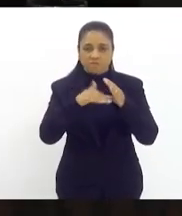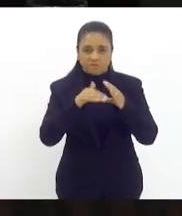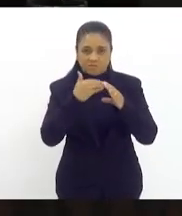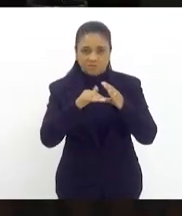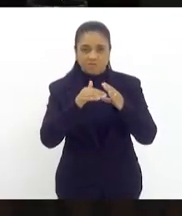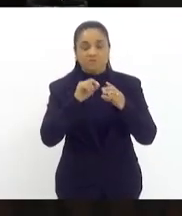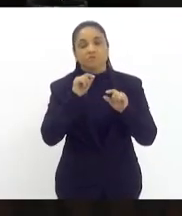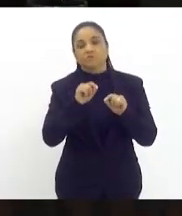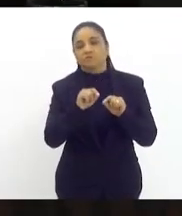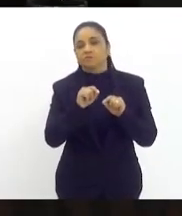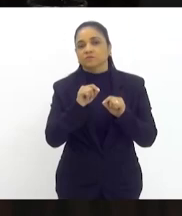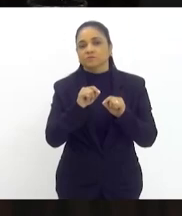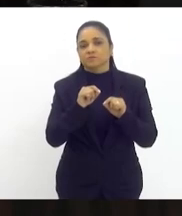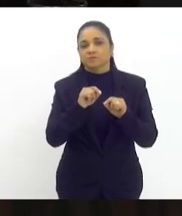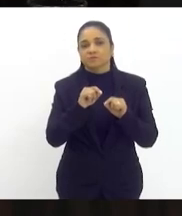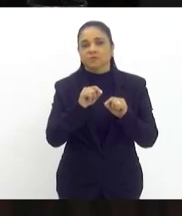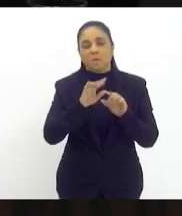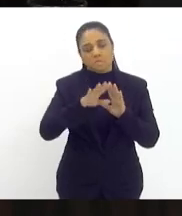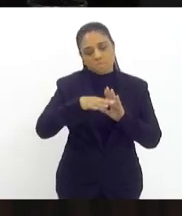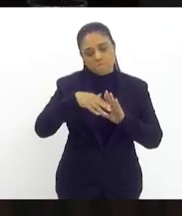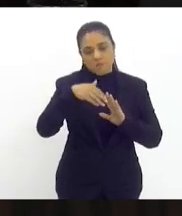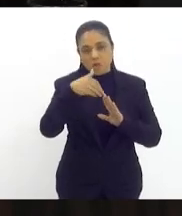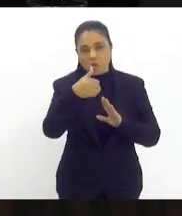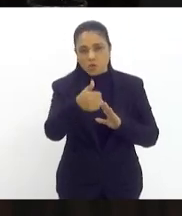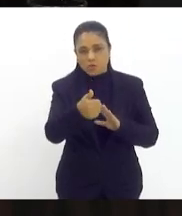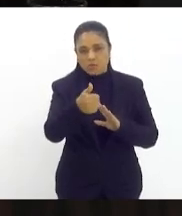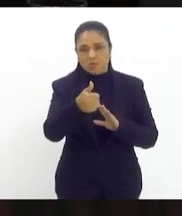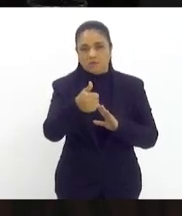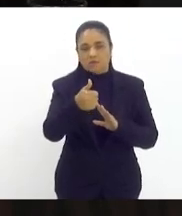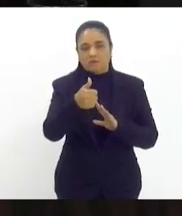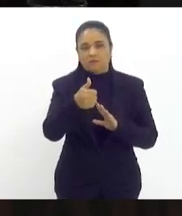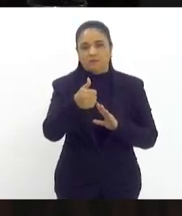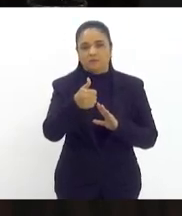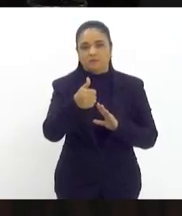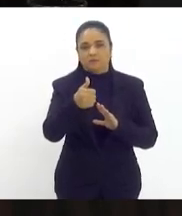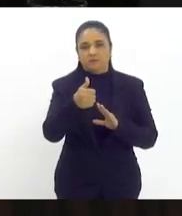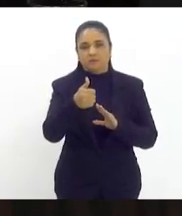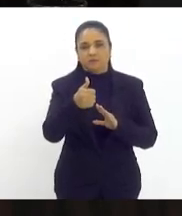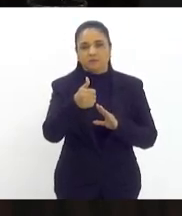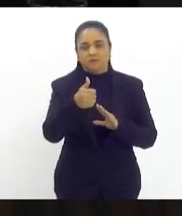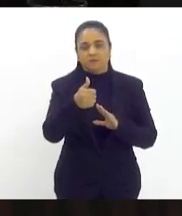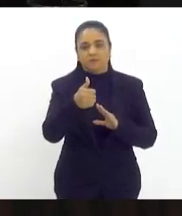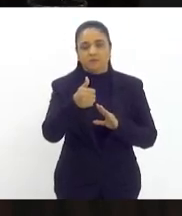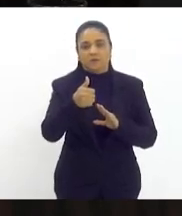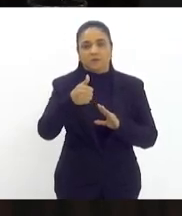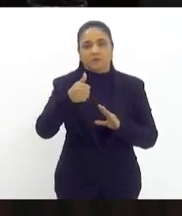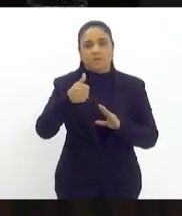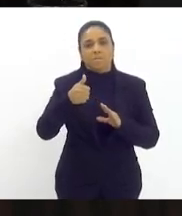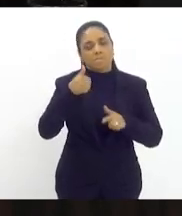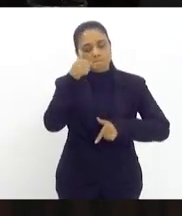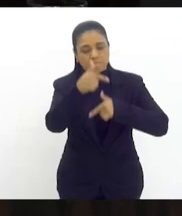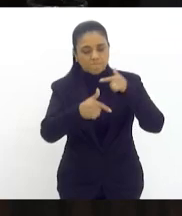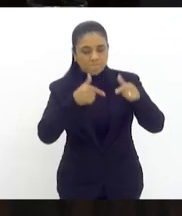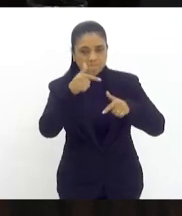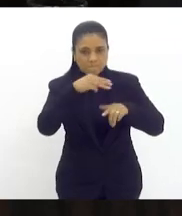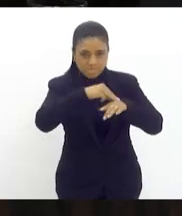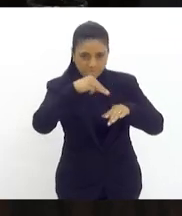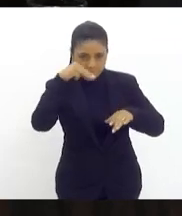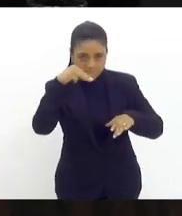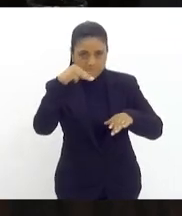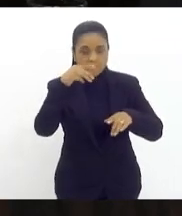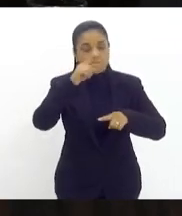dispondo sobre a melhoria da metrologia de trabalho e dos